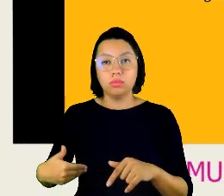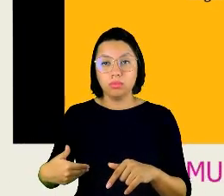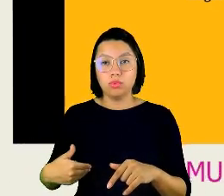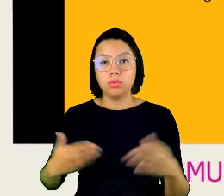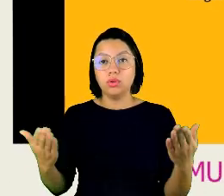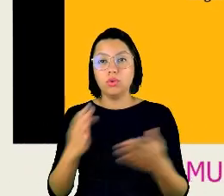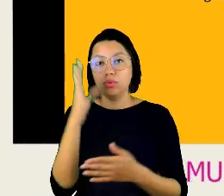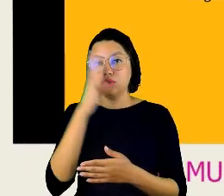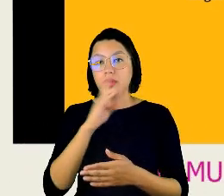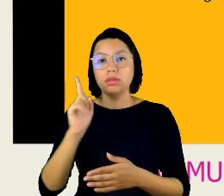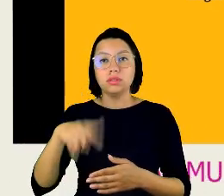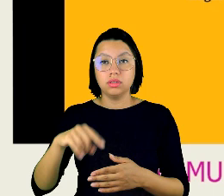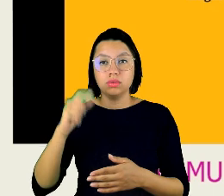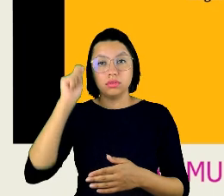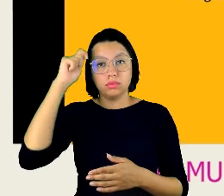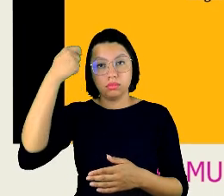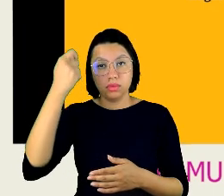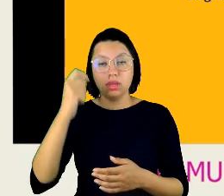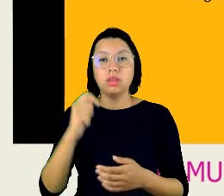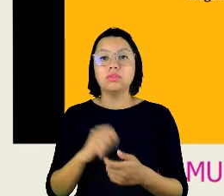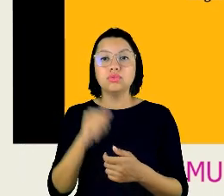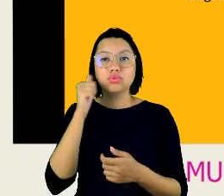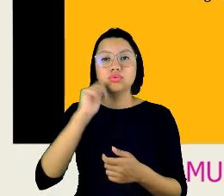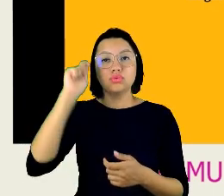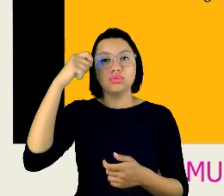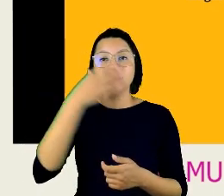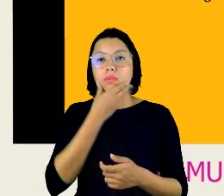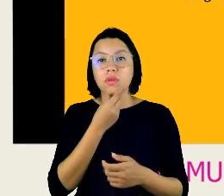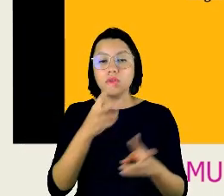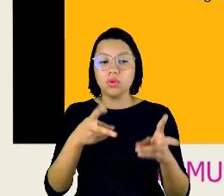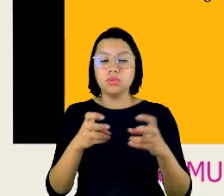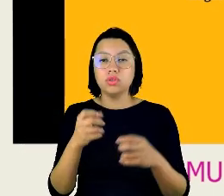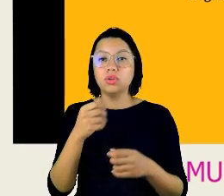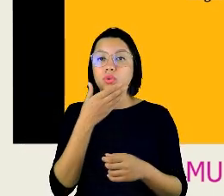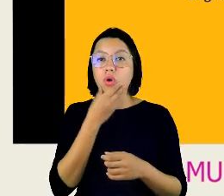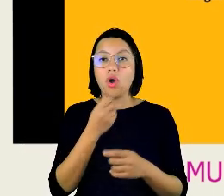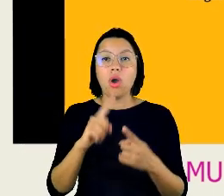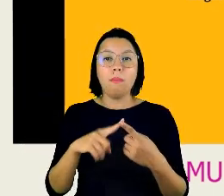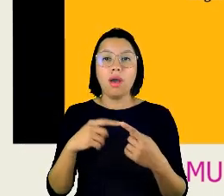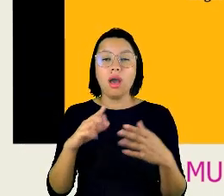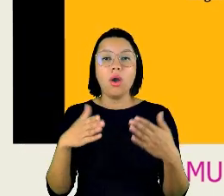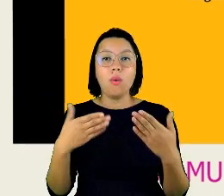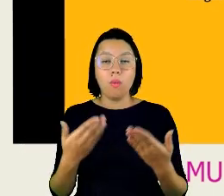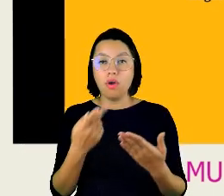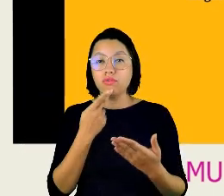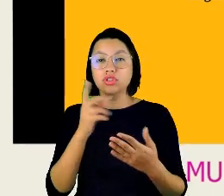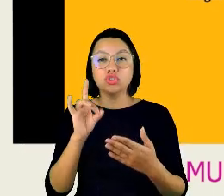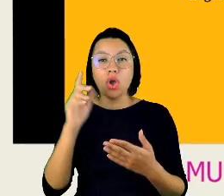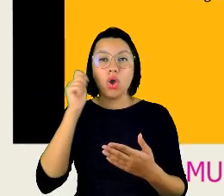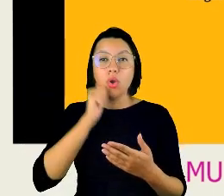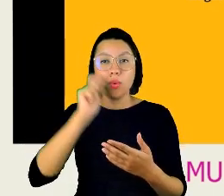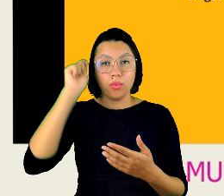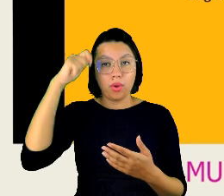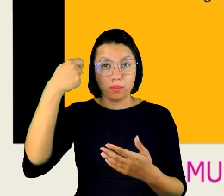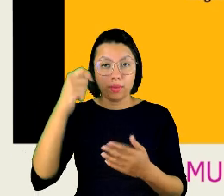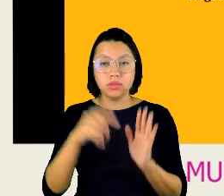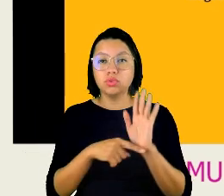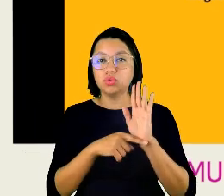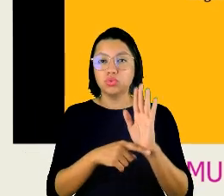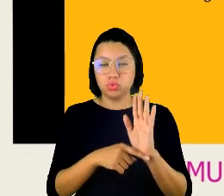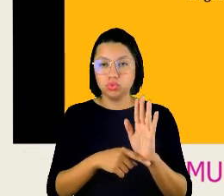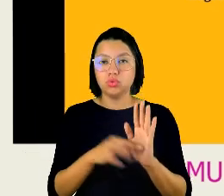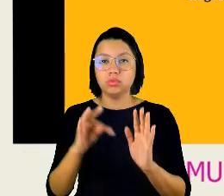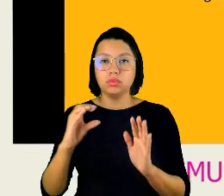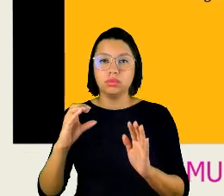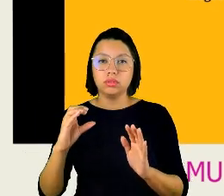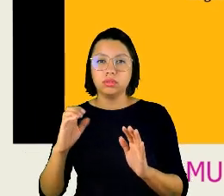no Brasil são negros e negras, isso considerando os homens, mas quando a gente pensa só em mulheres negras, que são auxiliares, técnicas de